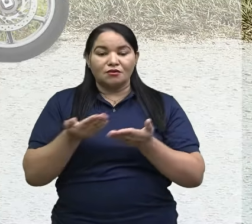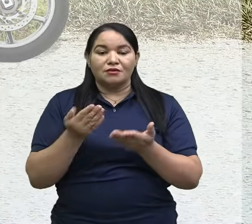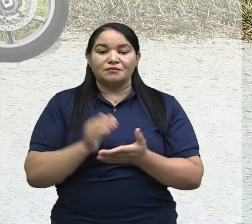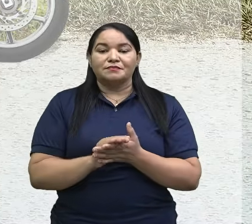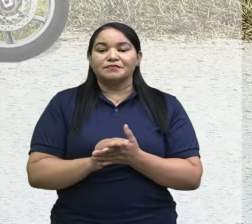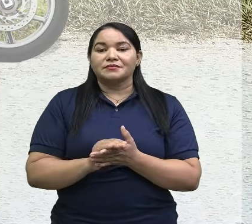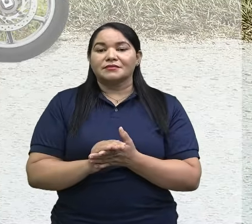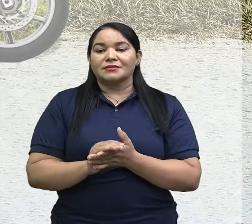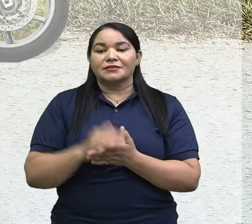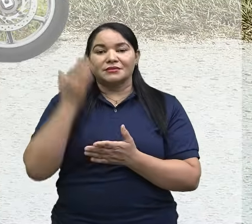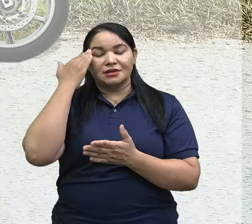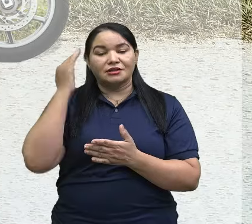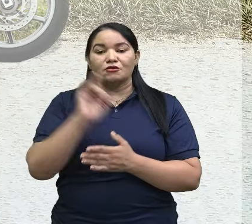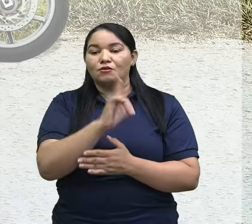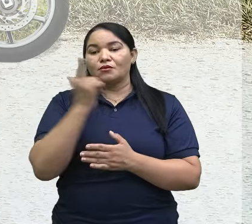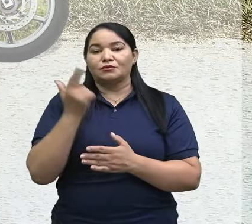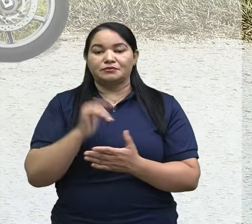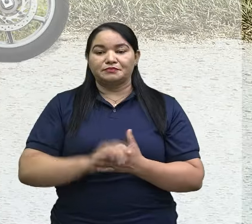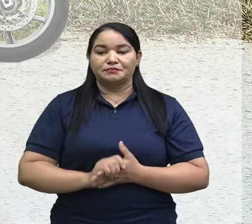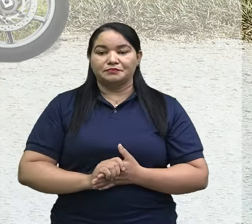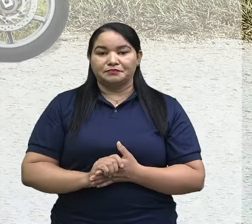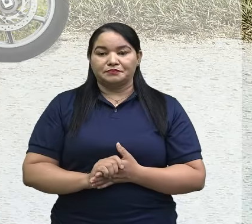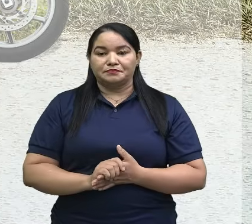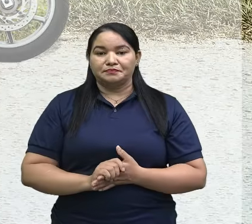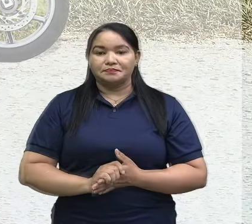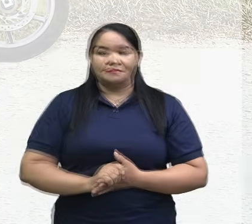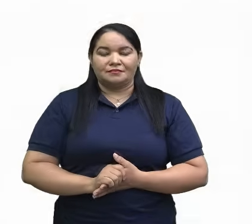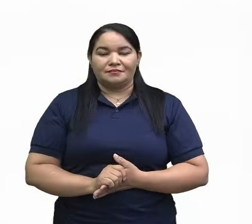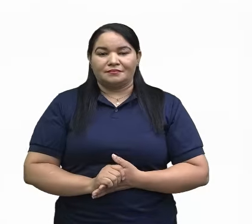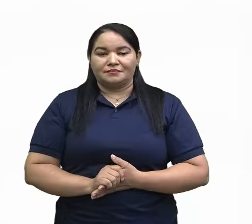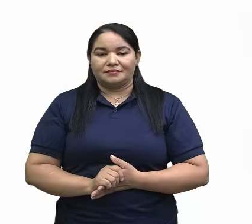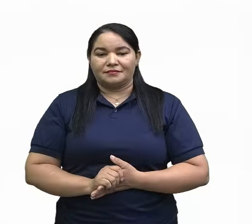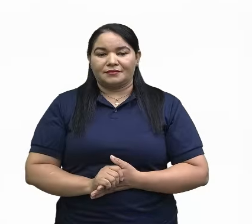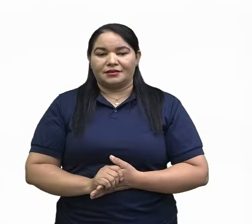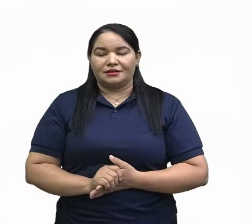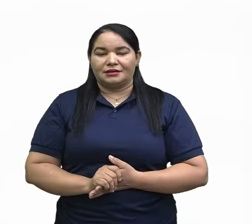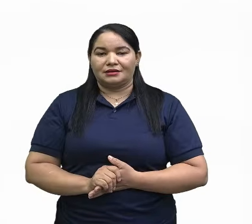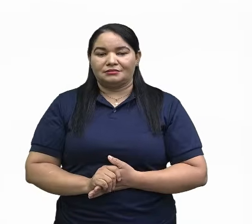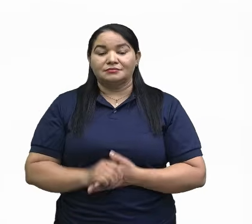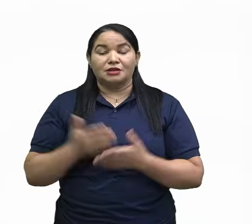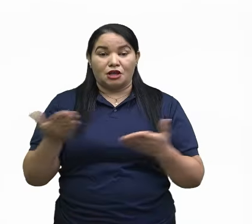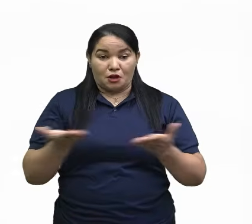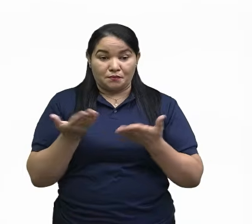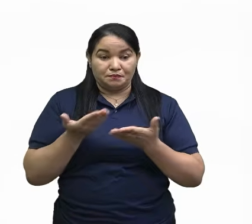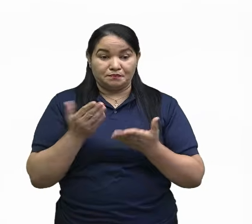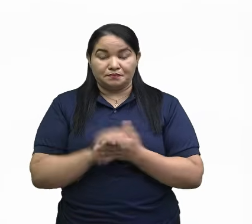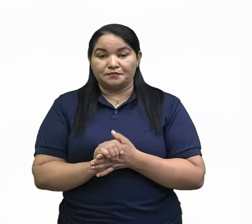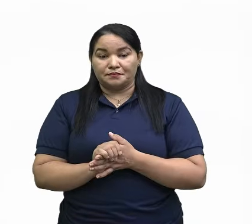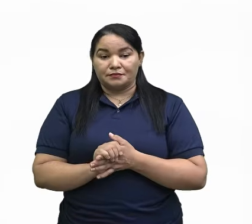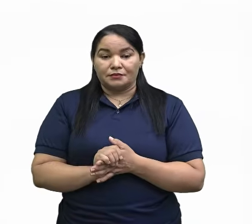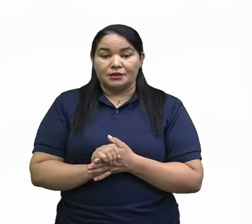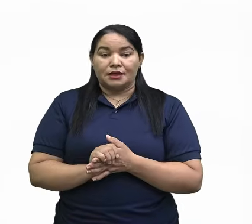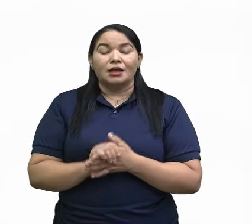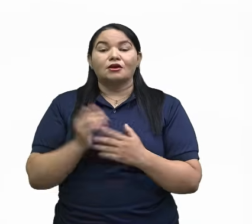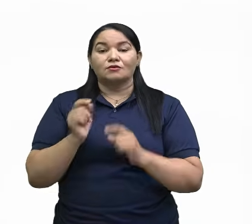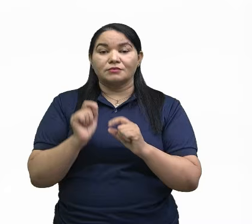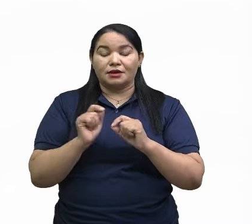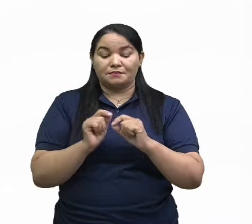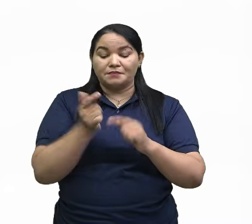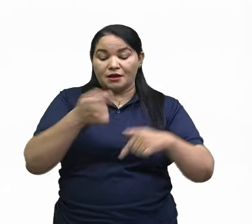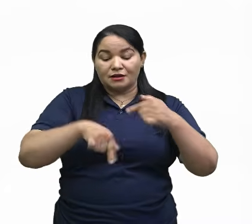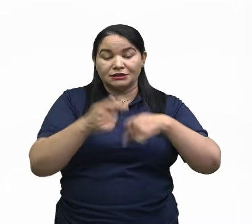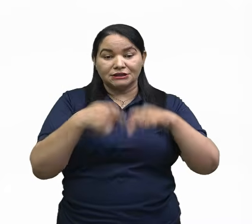vai entender a eletrólise. Vamos entender a eletrólise. Bom, então, gente, a eletrólise é uma reação química